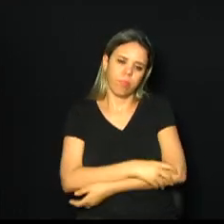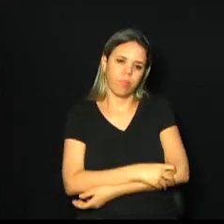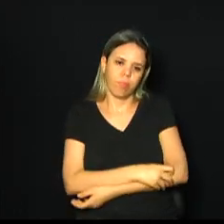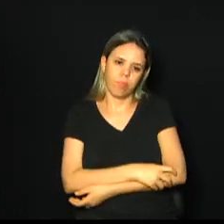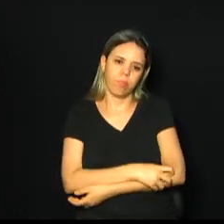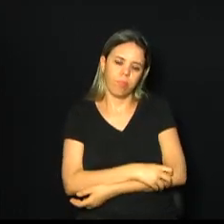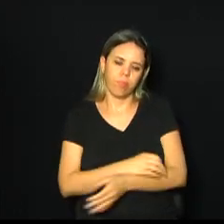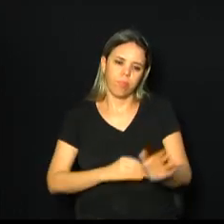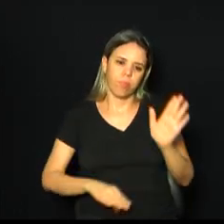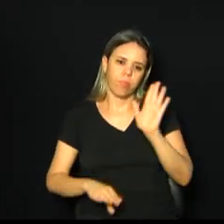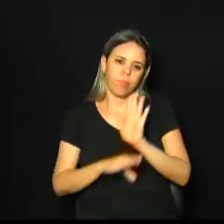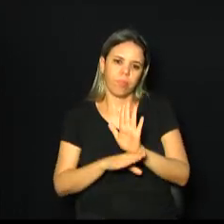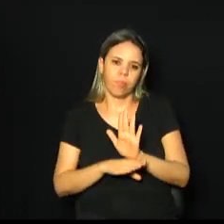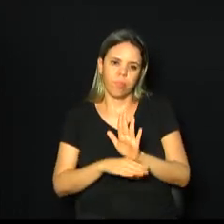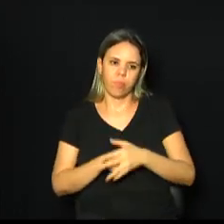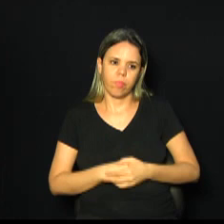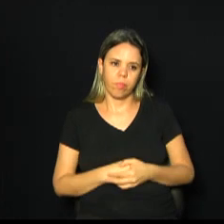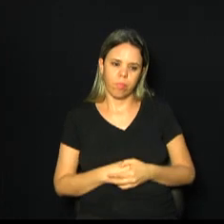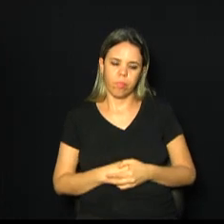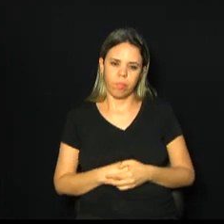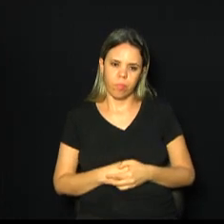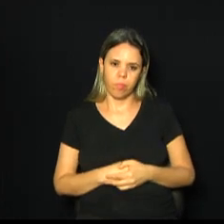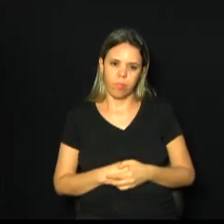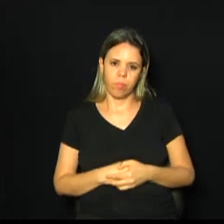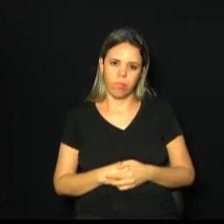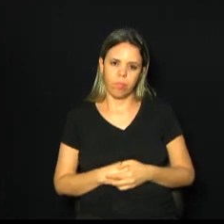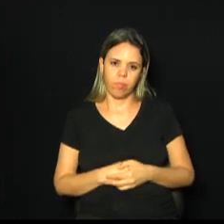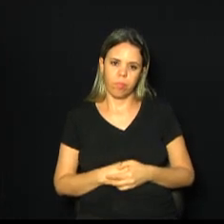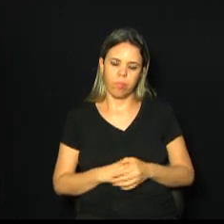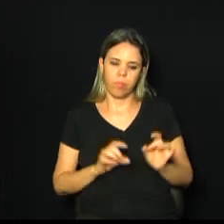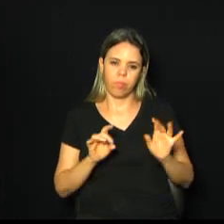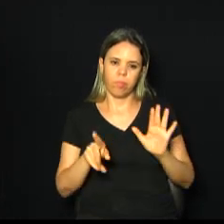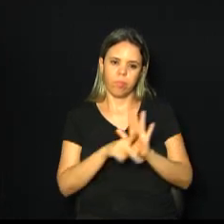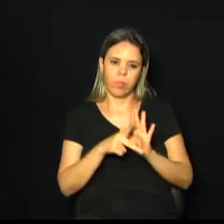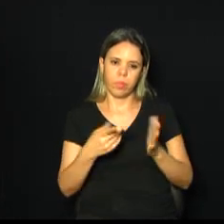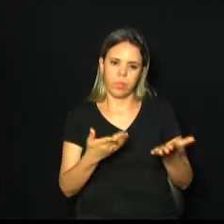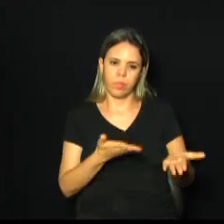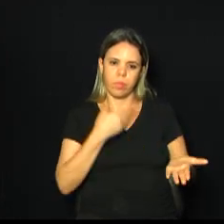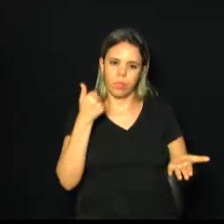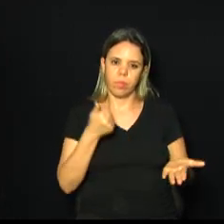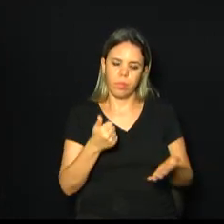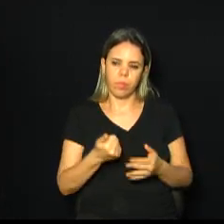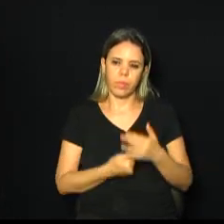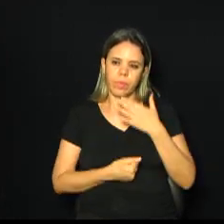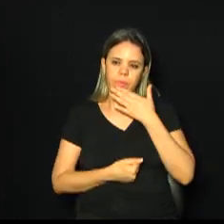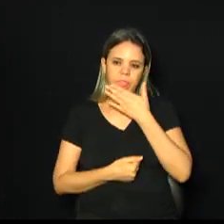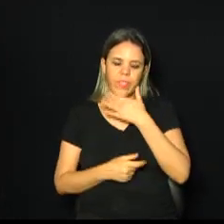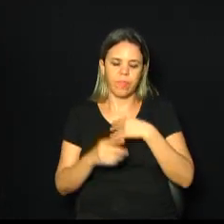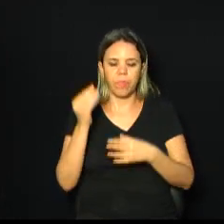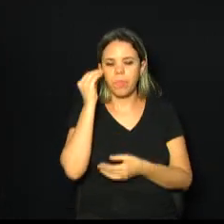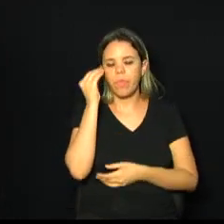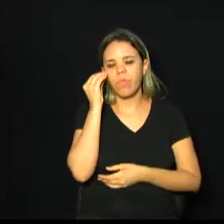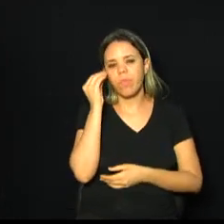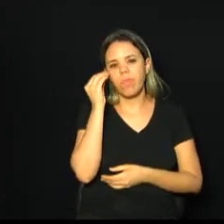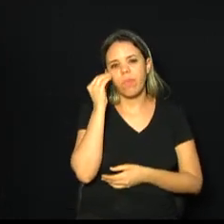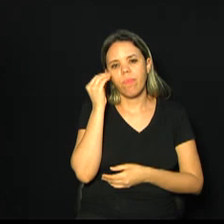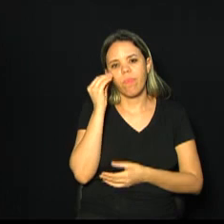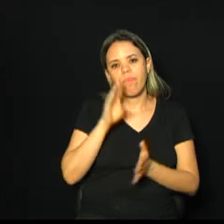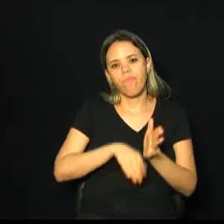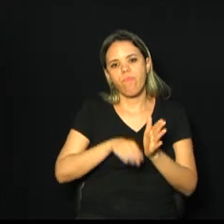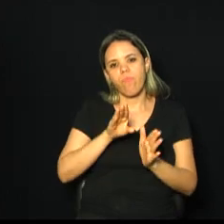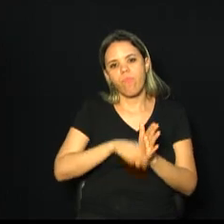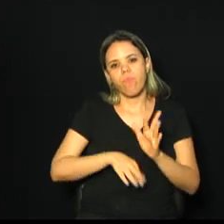a regulamentar, a especificar um pouco melhor e tentar tirar